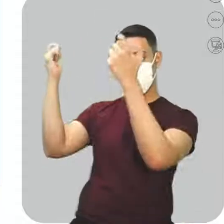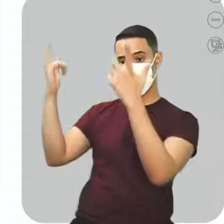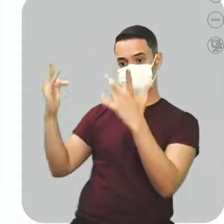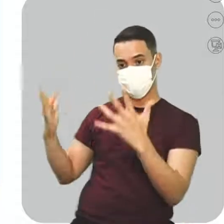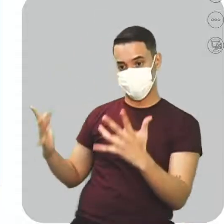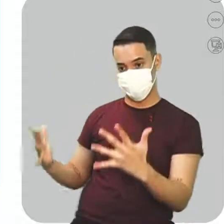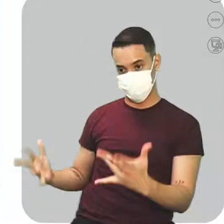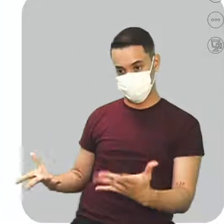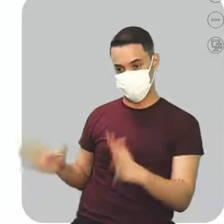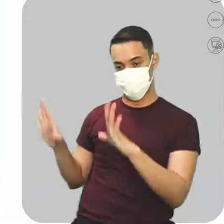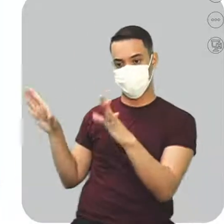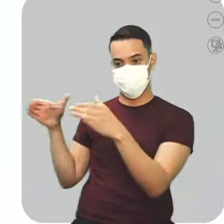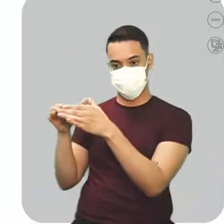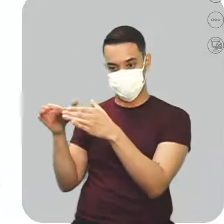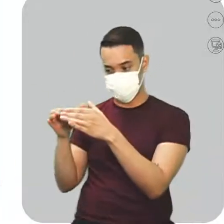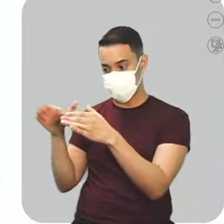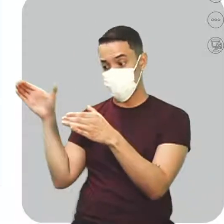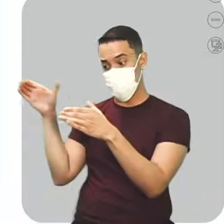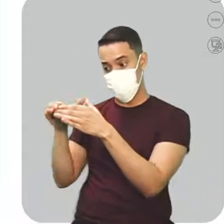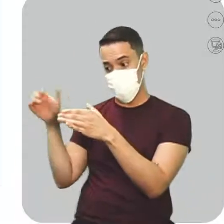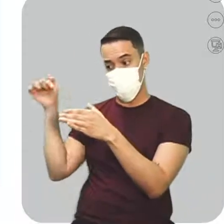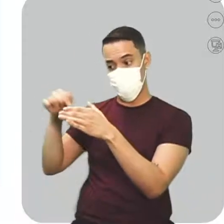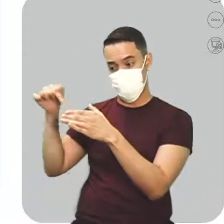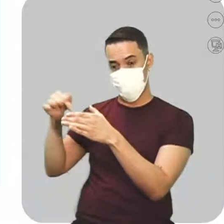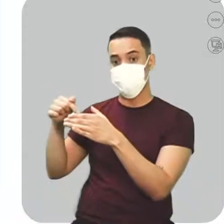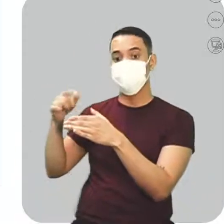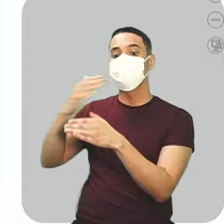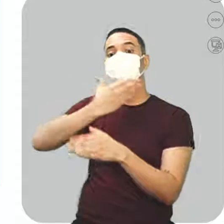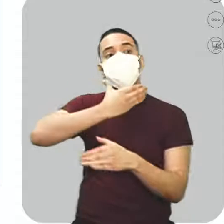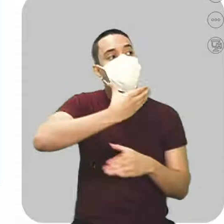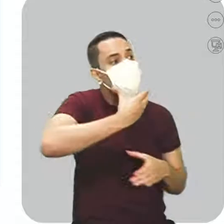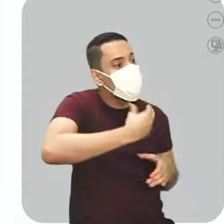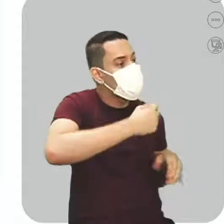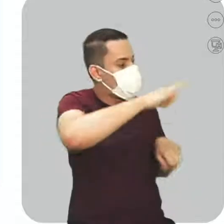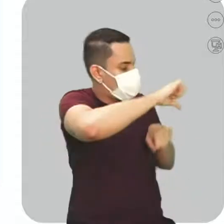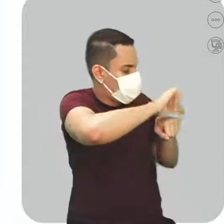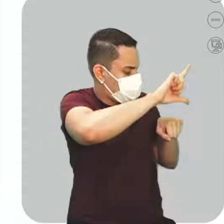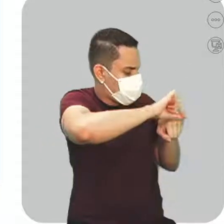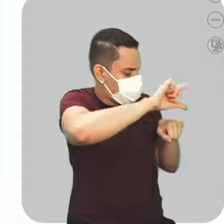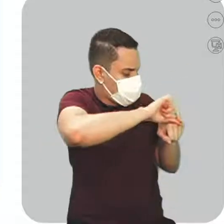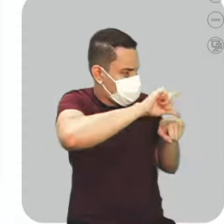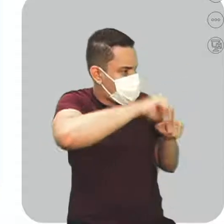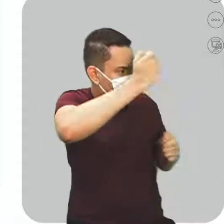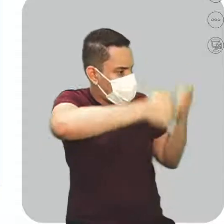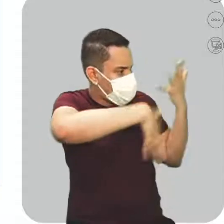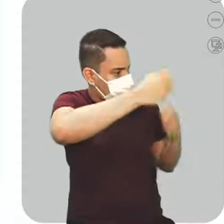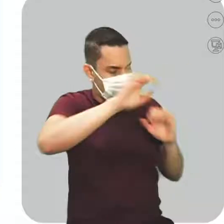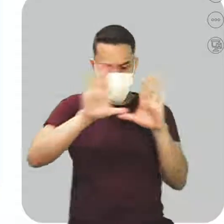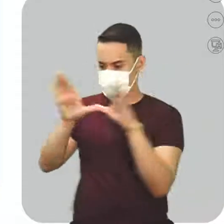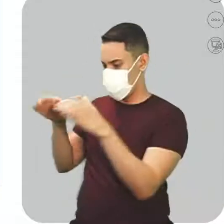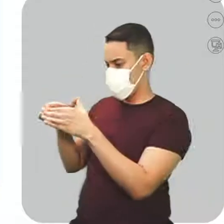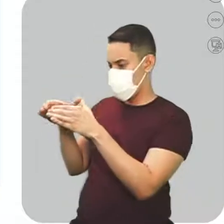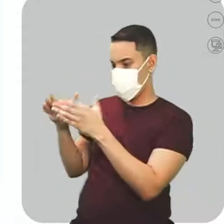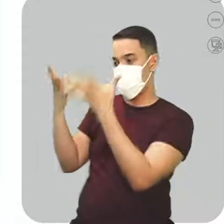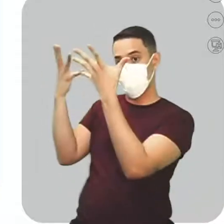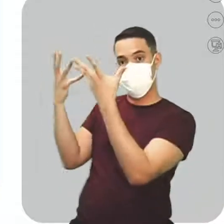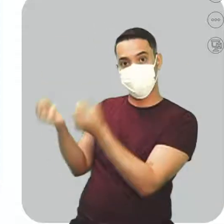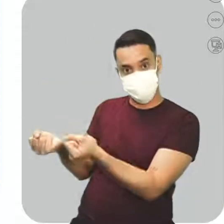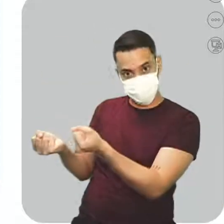argumento, tá bom? Para persuadir em cima desse outro grupo aqui. Belezinha?